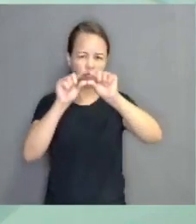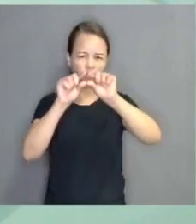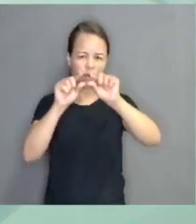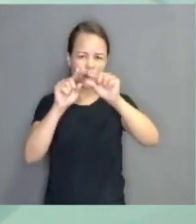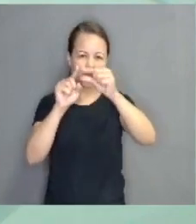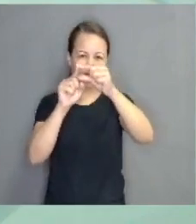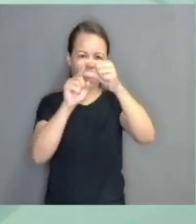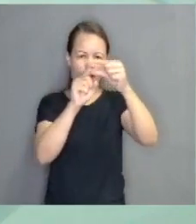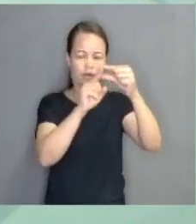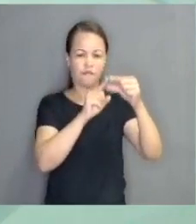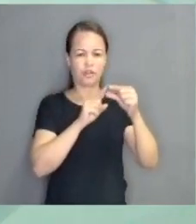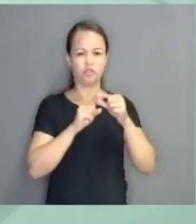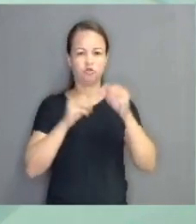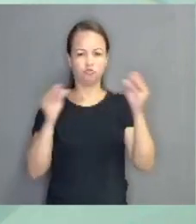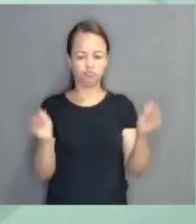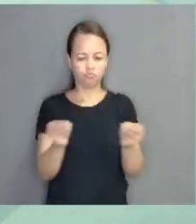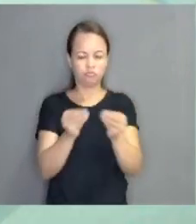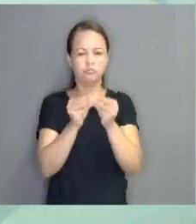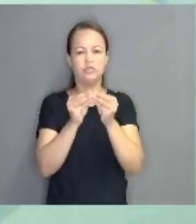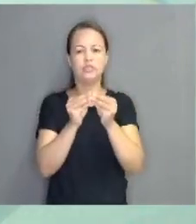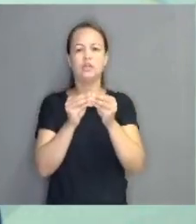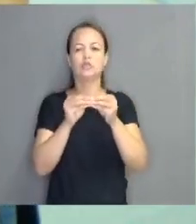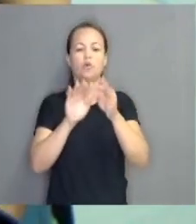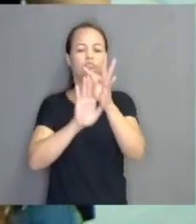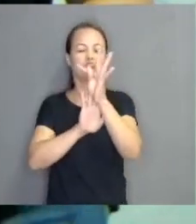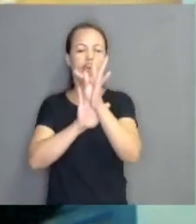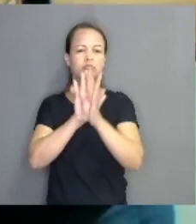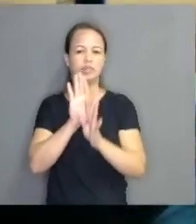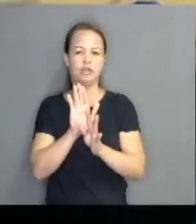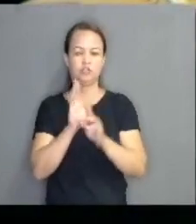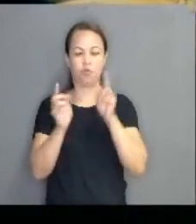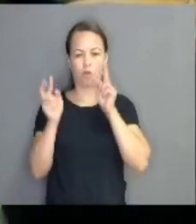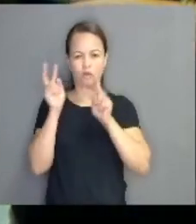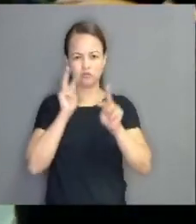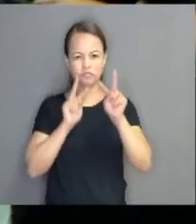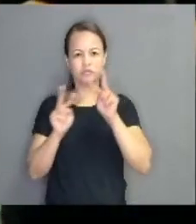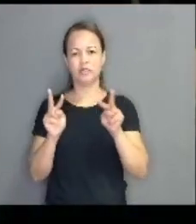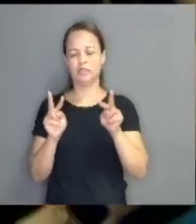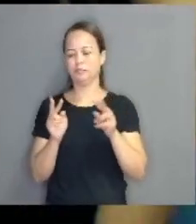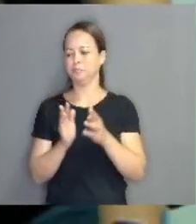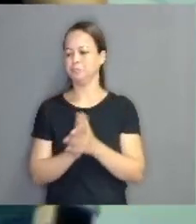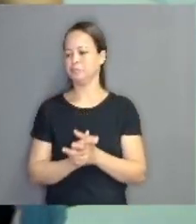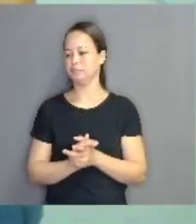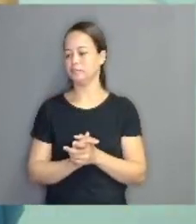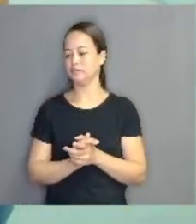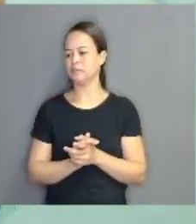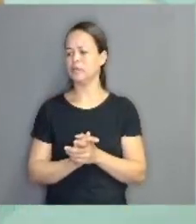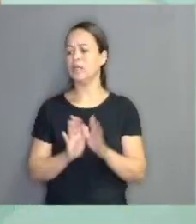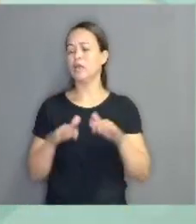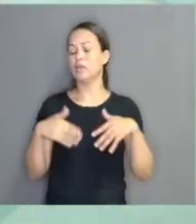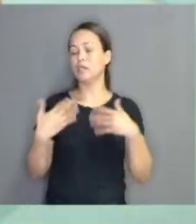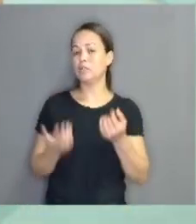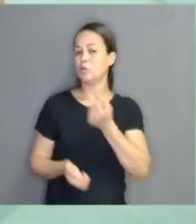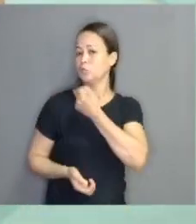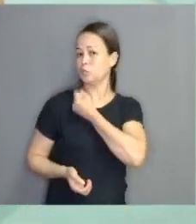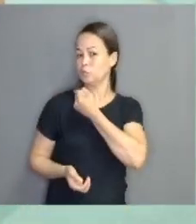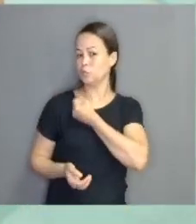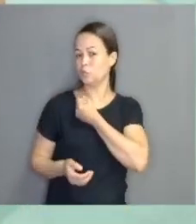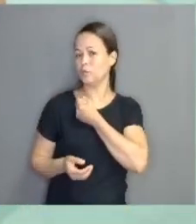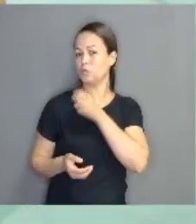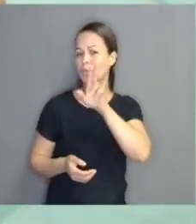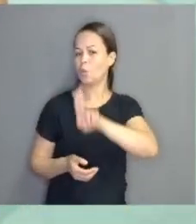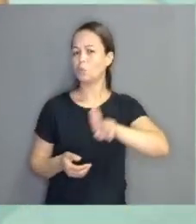gente vê aqui nesse bilhetinho. E os números? Quando é que nós usamos? Nós usamos para